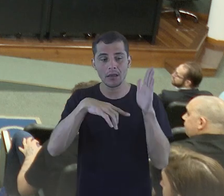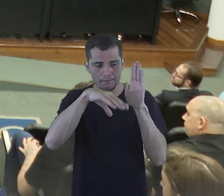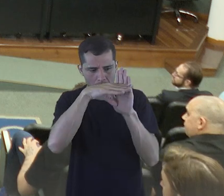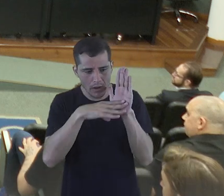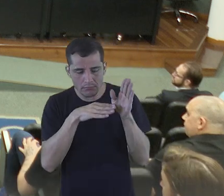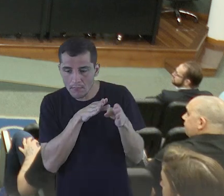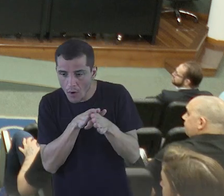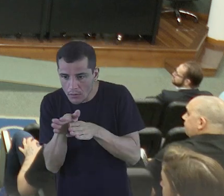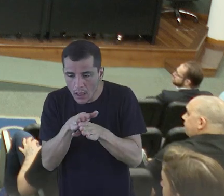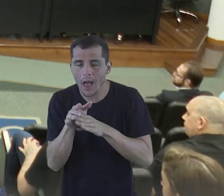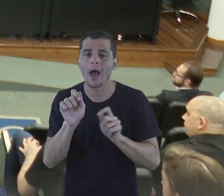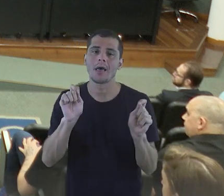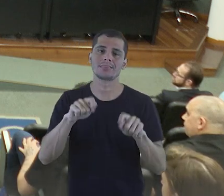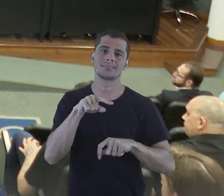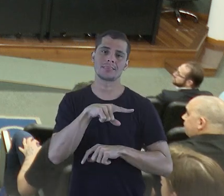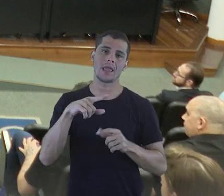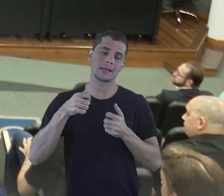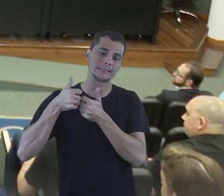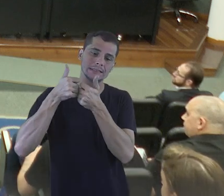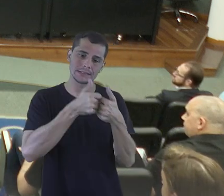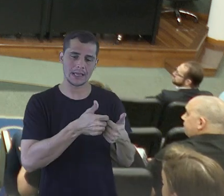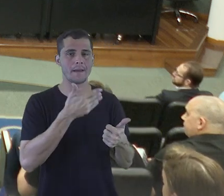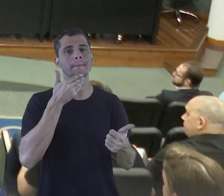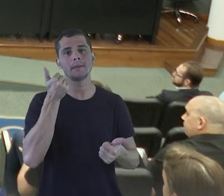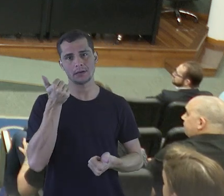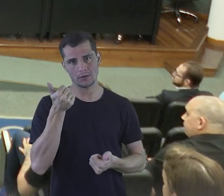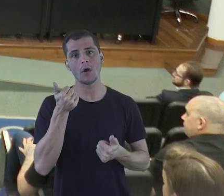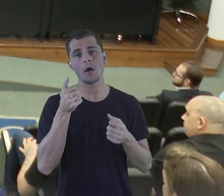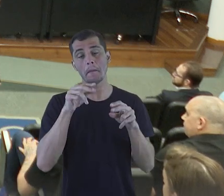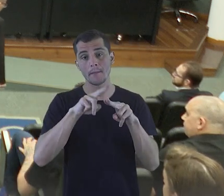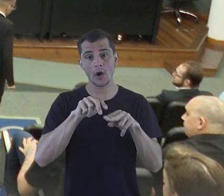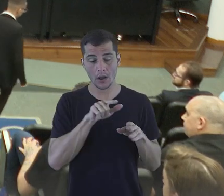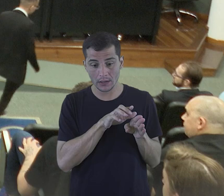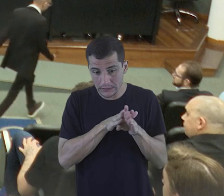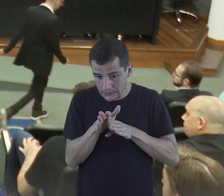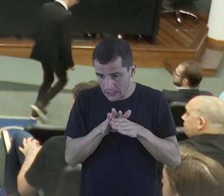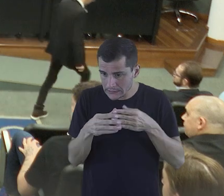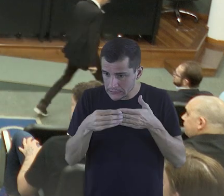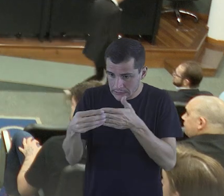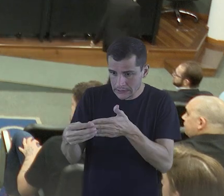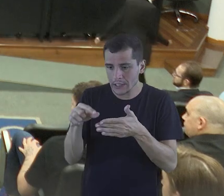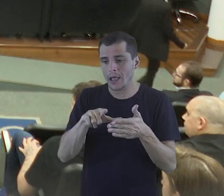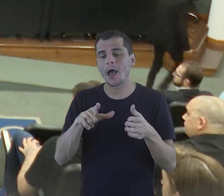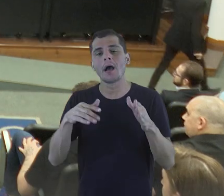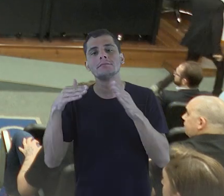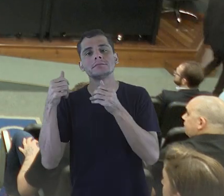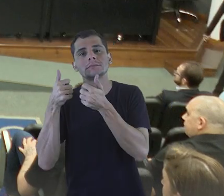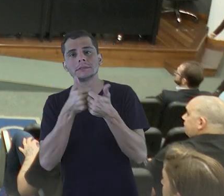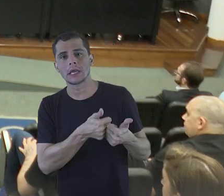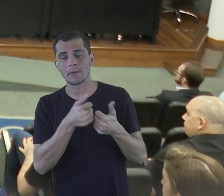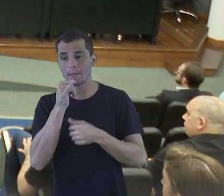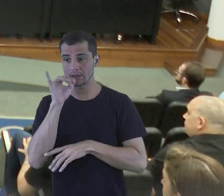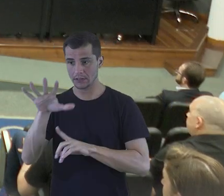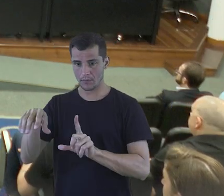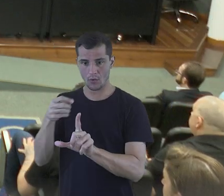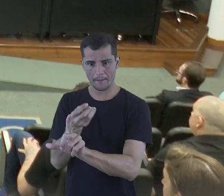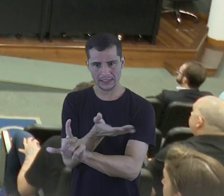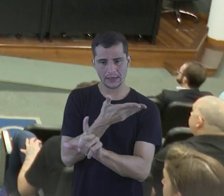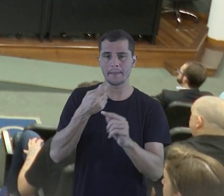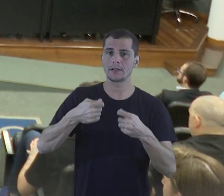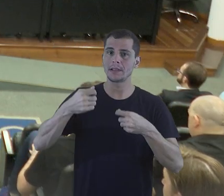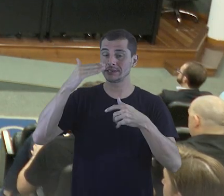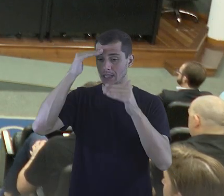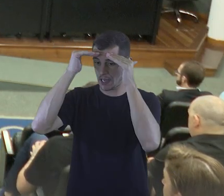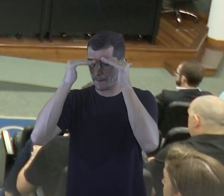disso não é só cumprir obrigação humana por quê? porque tem um guia orientativo que diz o compartilhamento ele passa por alguns